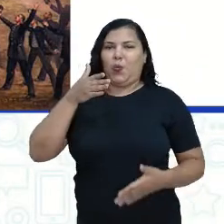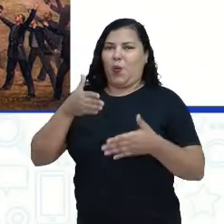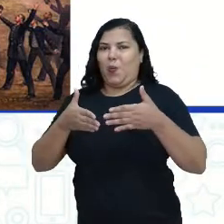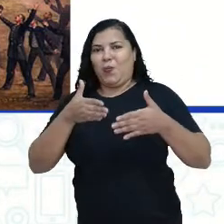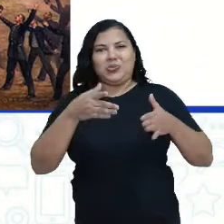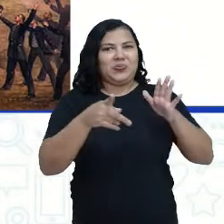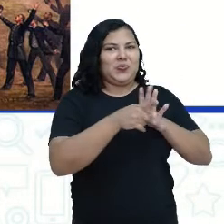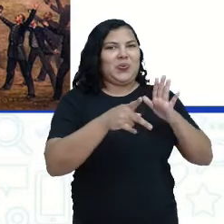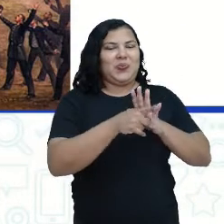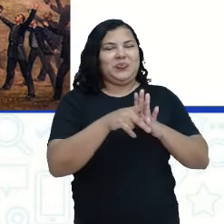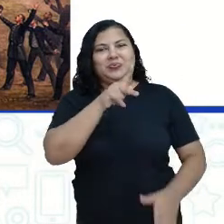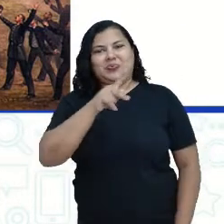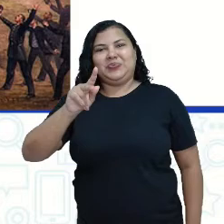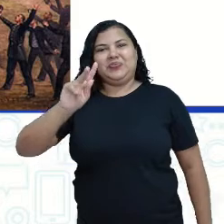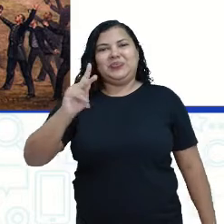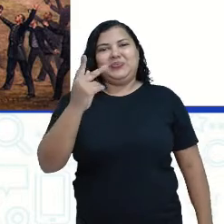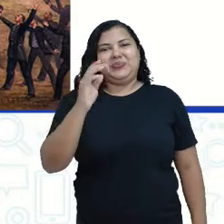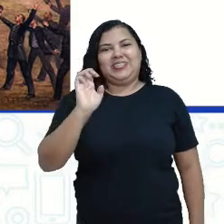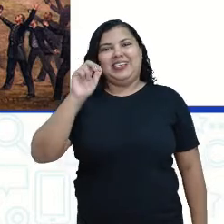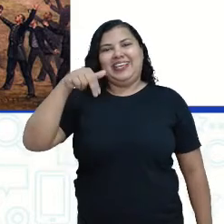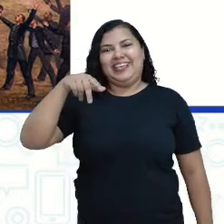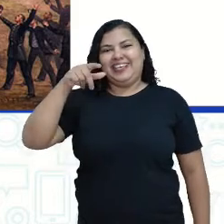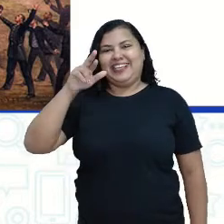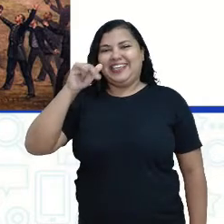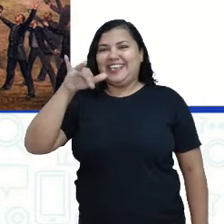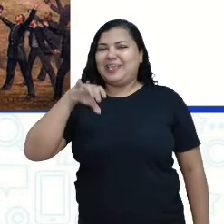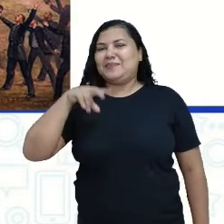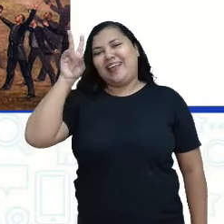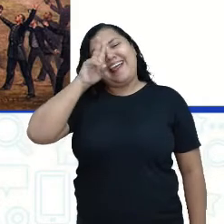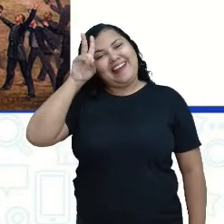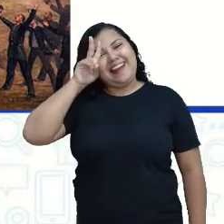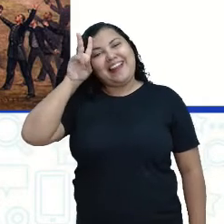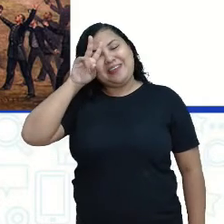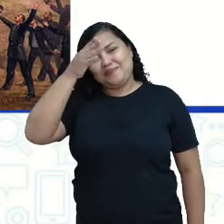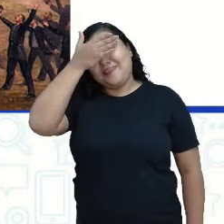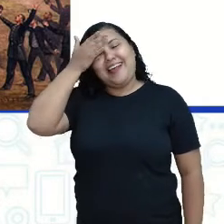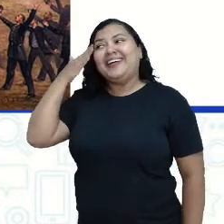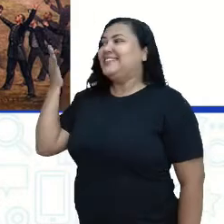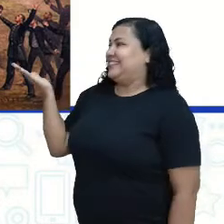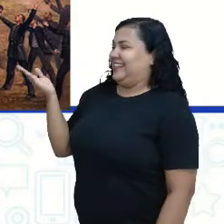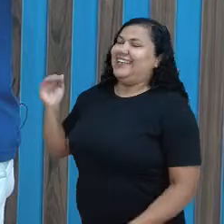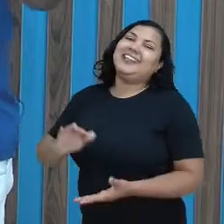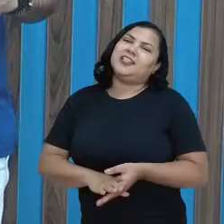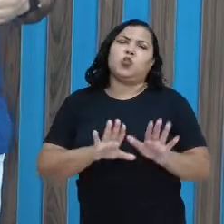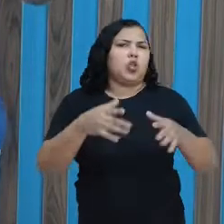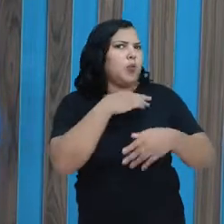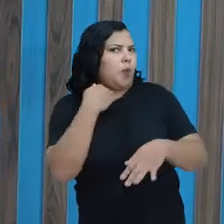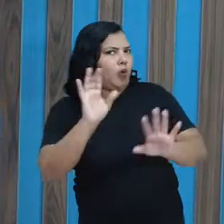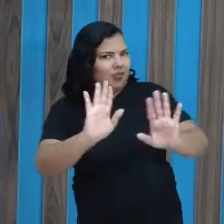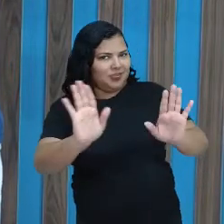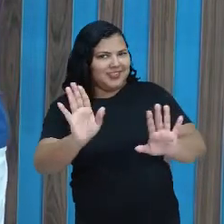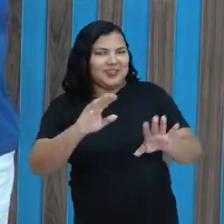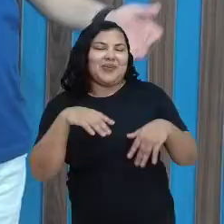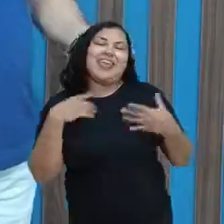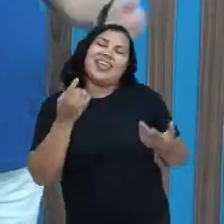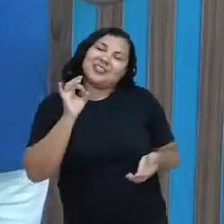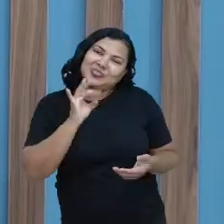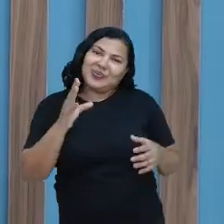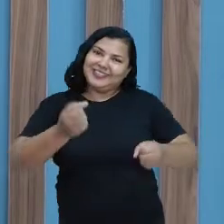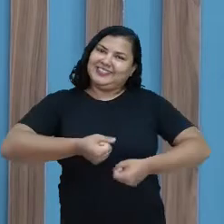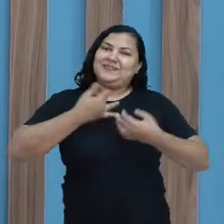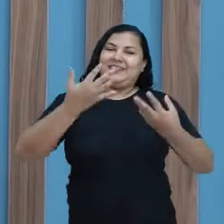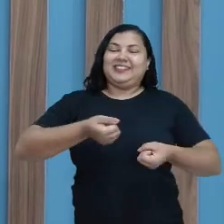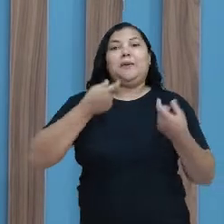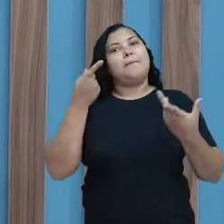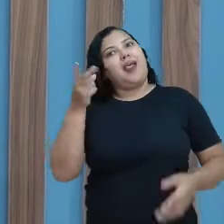né? Em memória. Não que ele tenha partido, viu, gente? Falecido, nada não. A gente usa essa expressão. Cara,